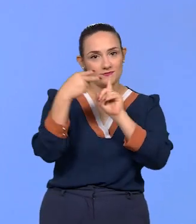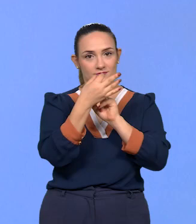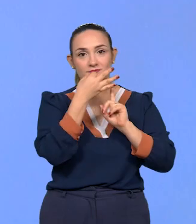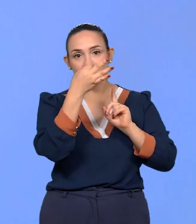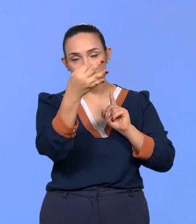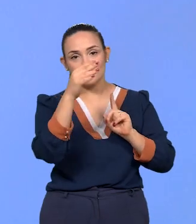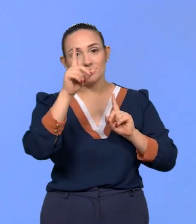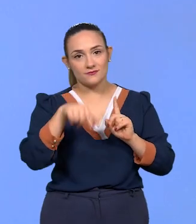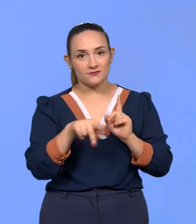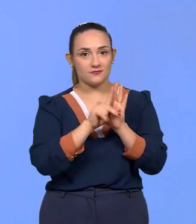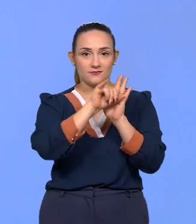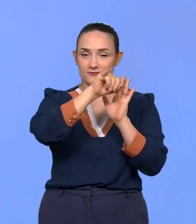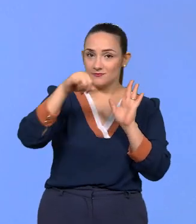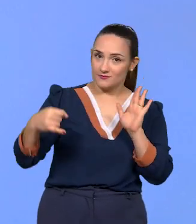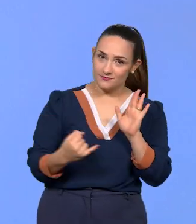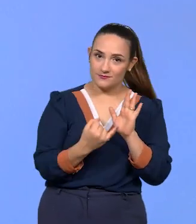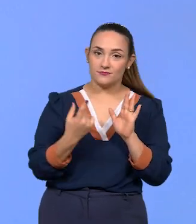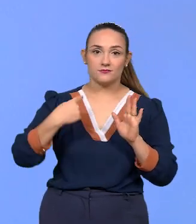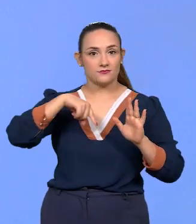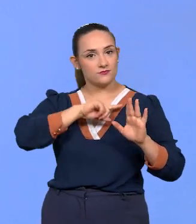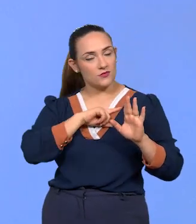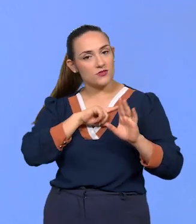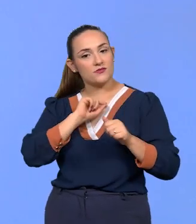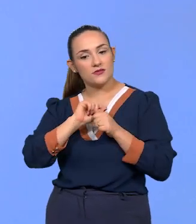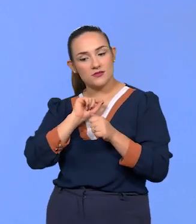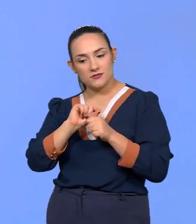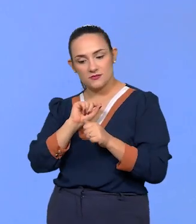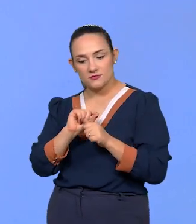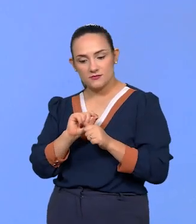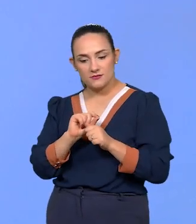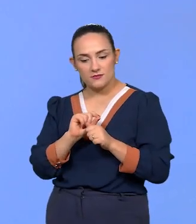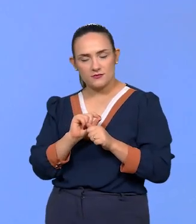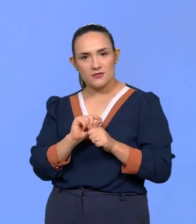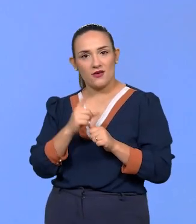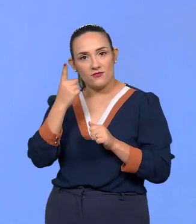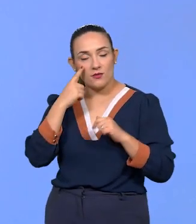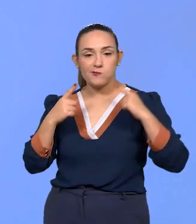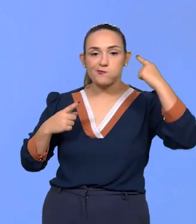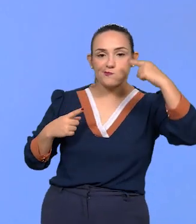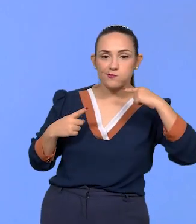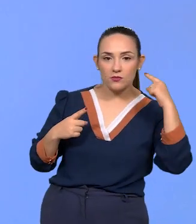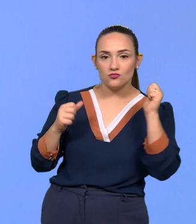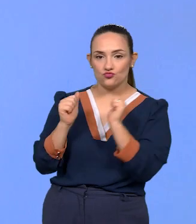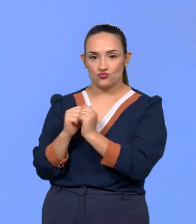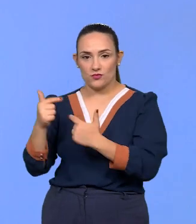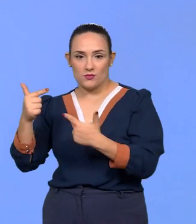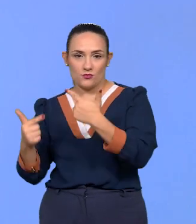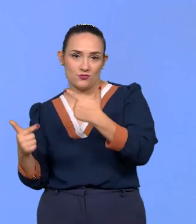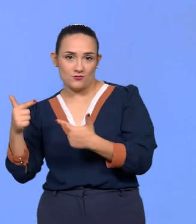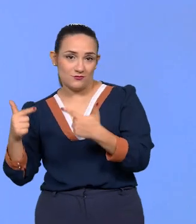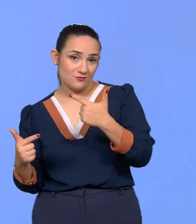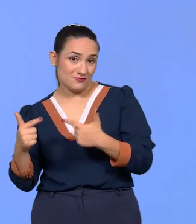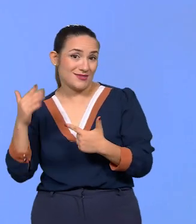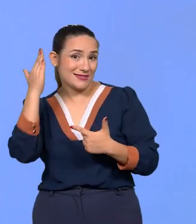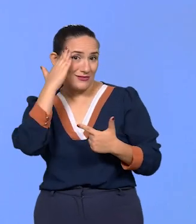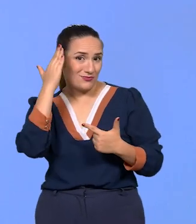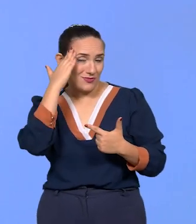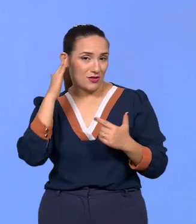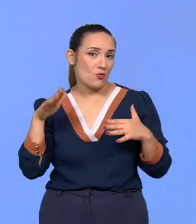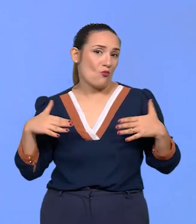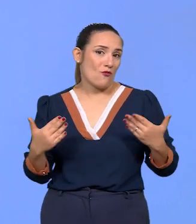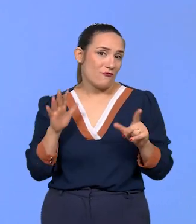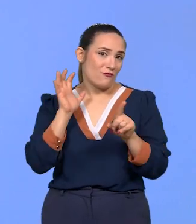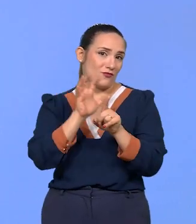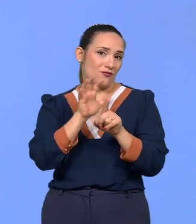de Vista, um programa que a gente desenvolveu para apresentar o cruzamento entre o direito e a política e saber, na realidade, qual